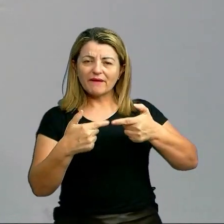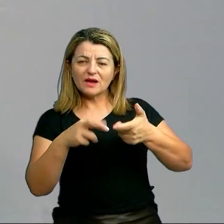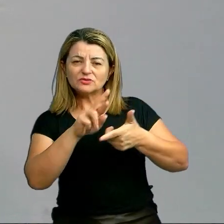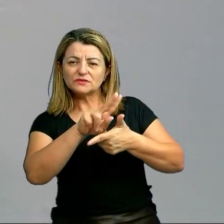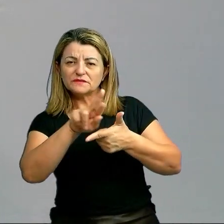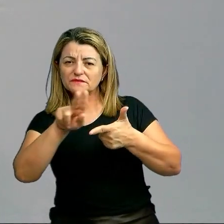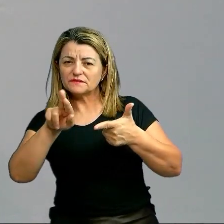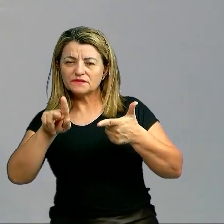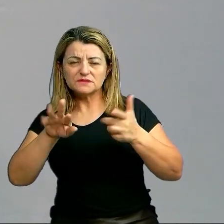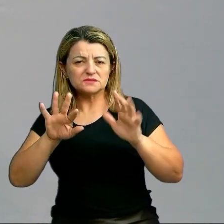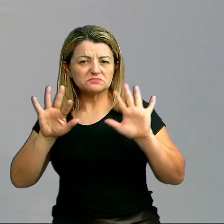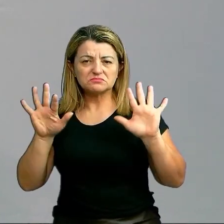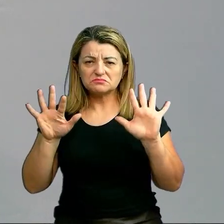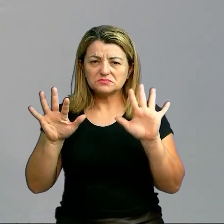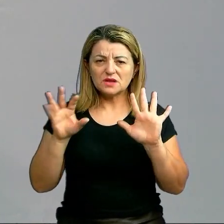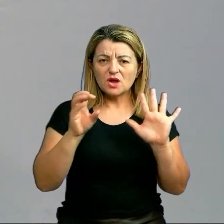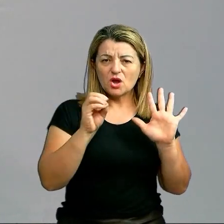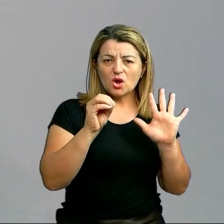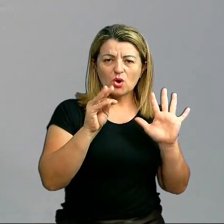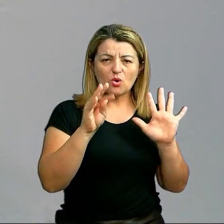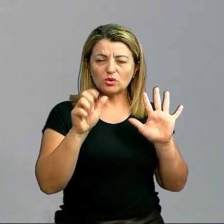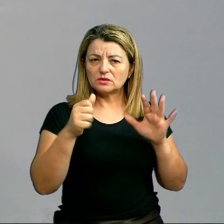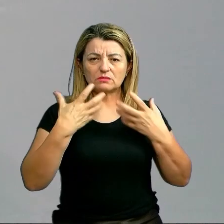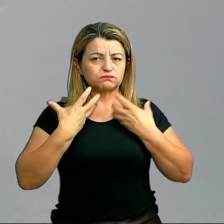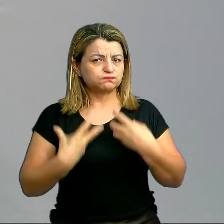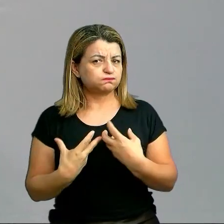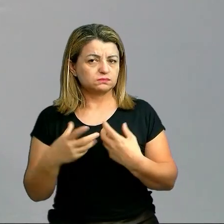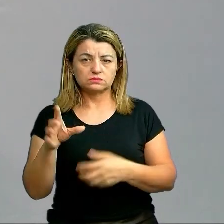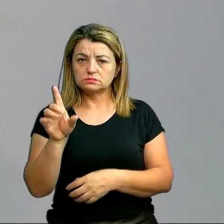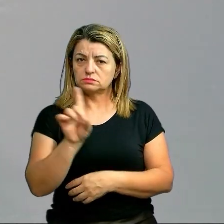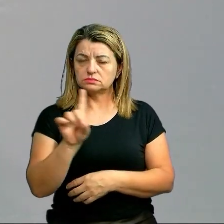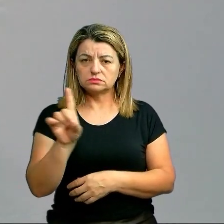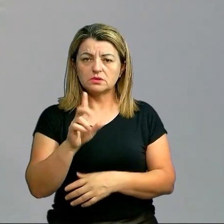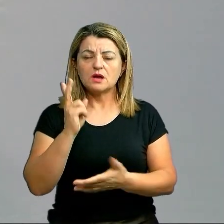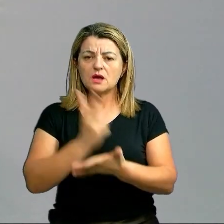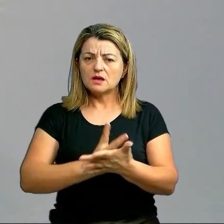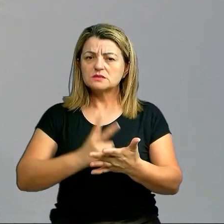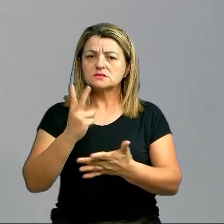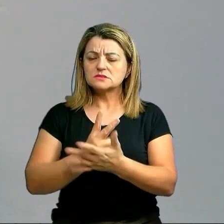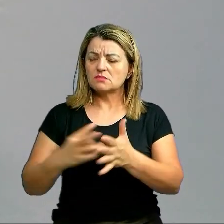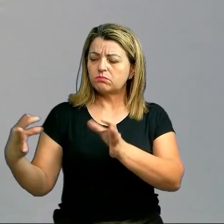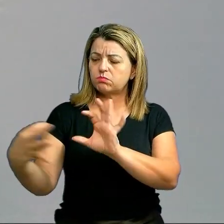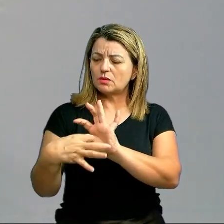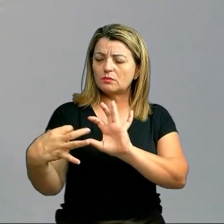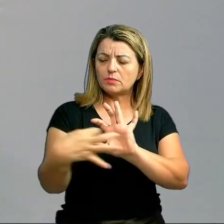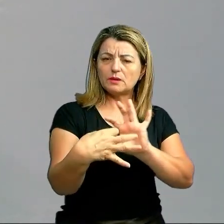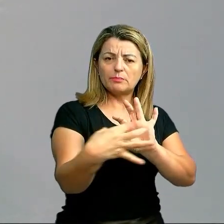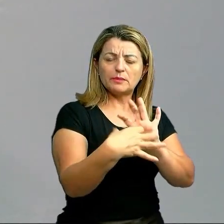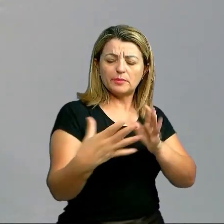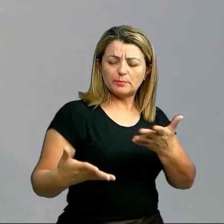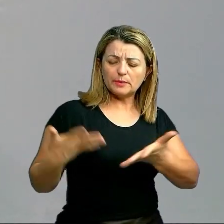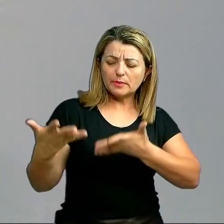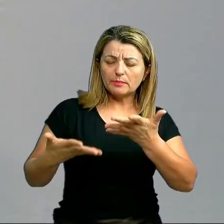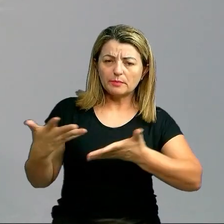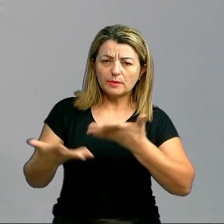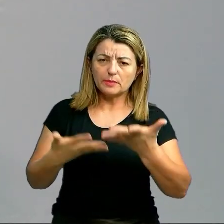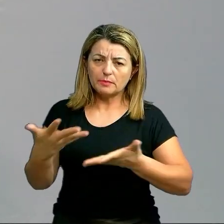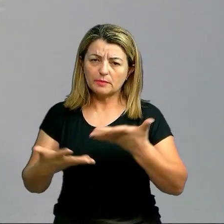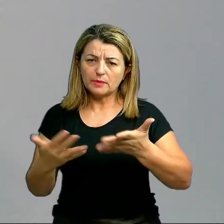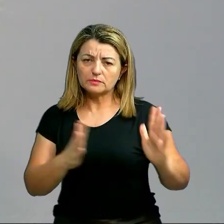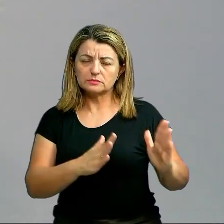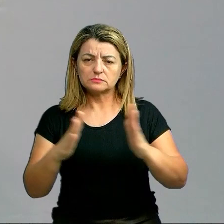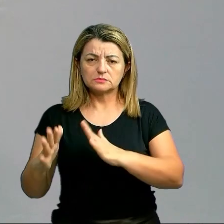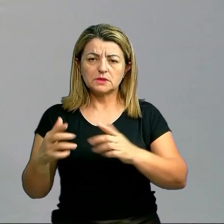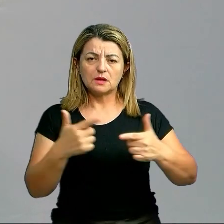OTAN não teve descanso mesmo após o período da Guerra Fria, certo? Ela